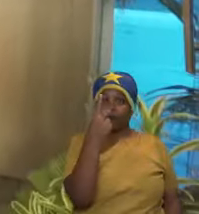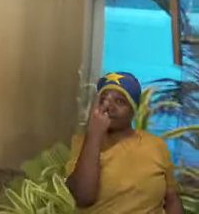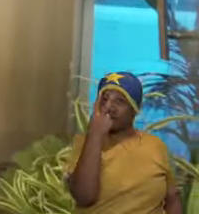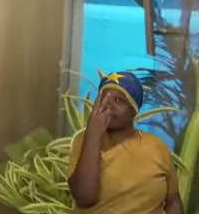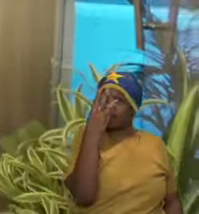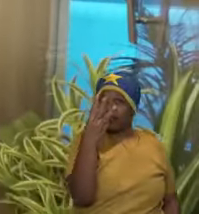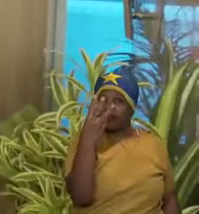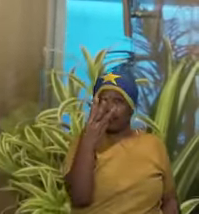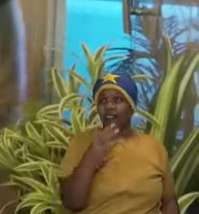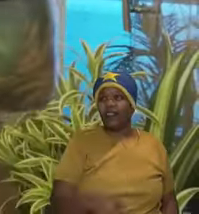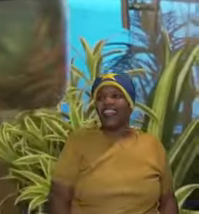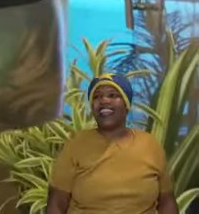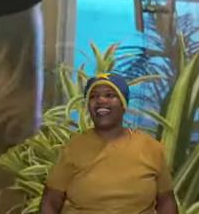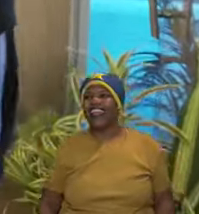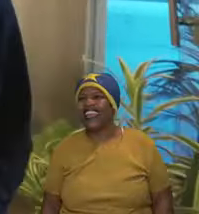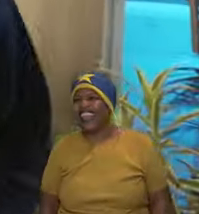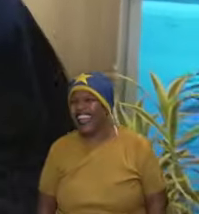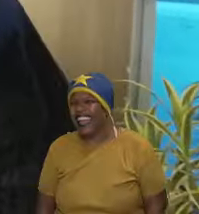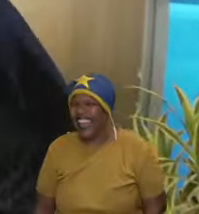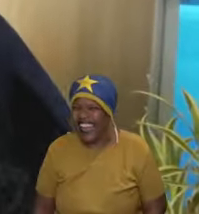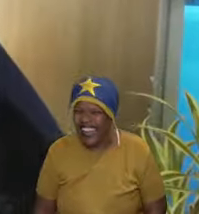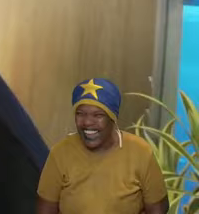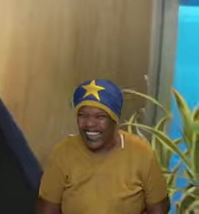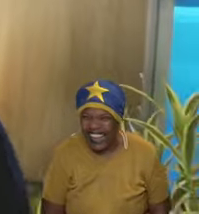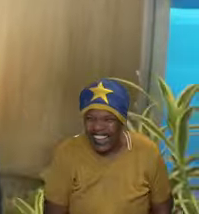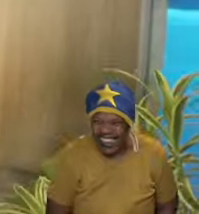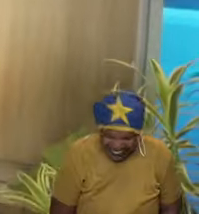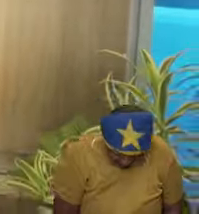tipo... O nave.